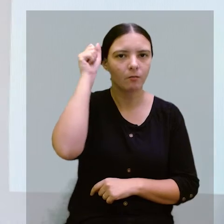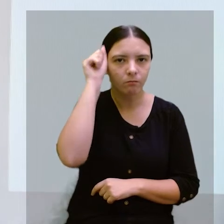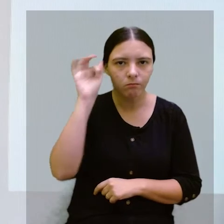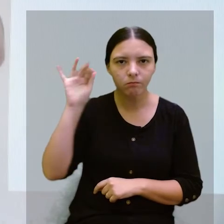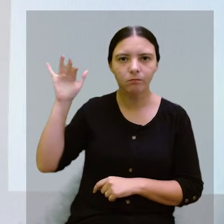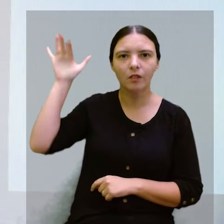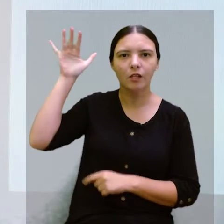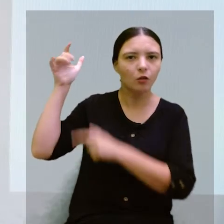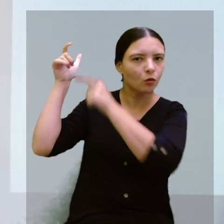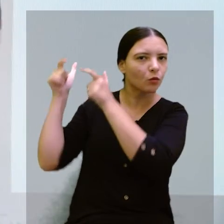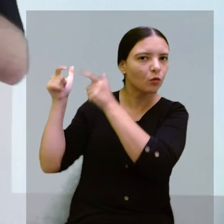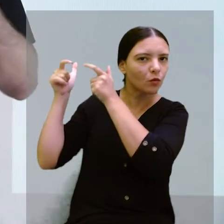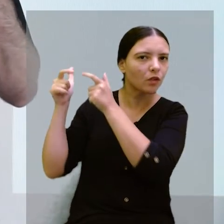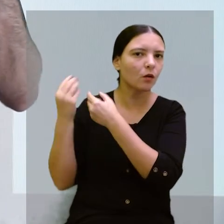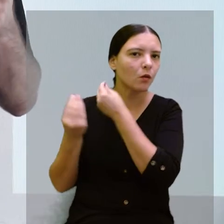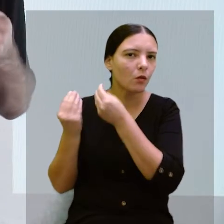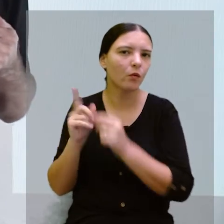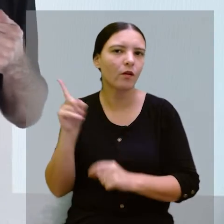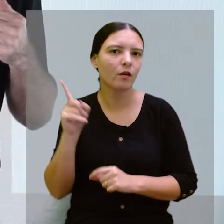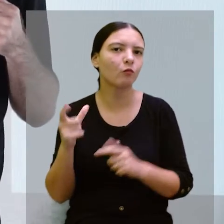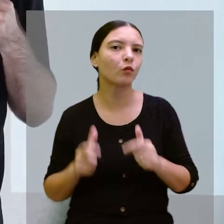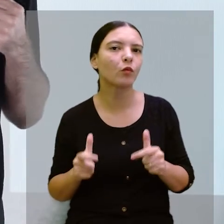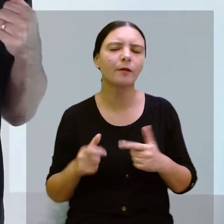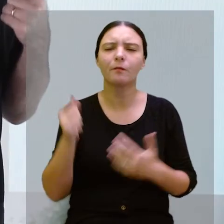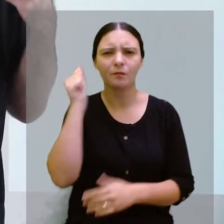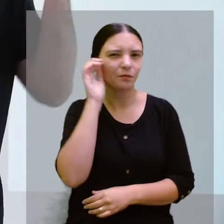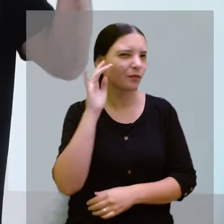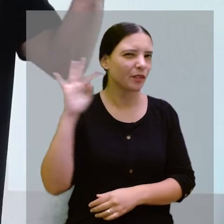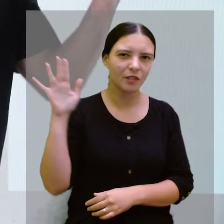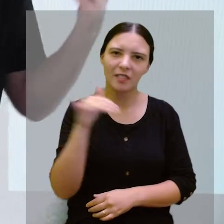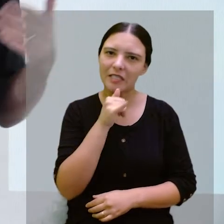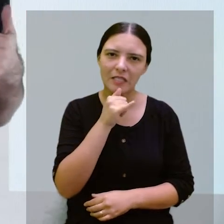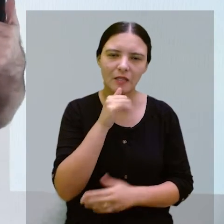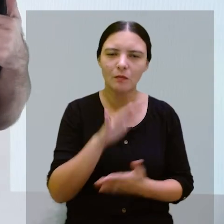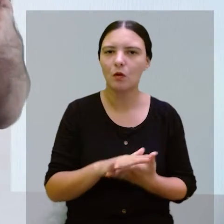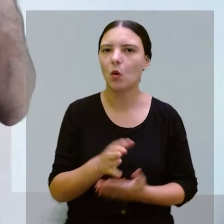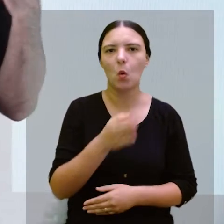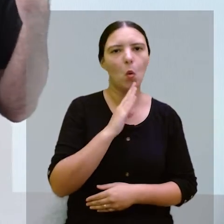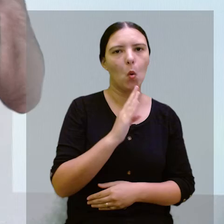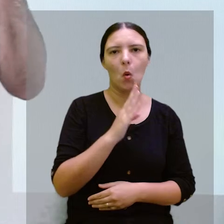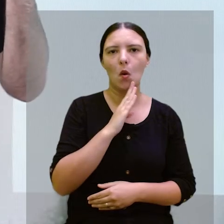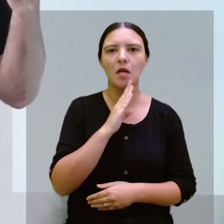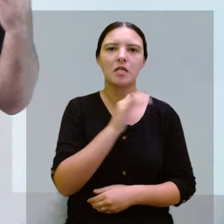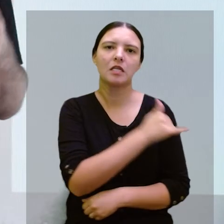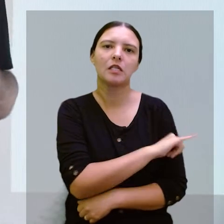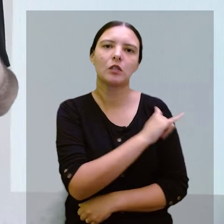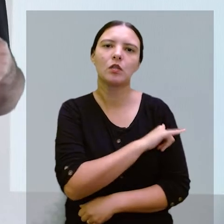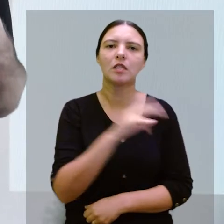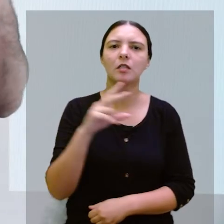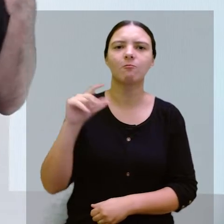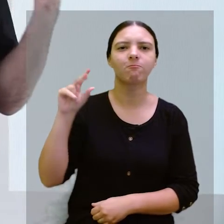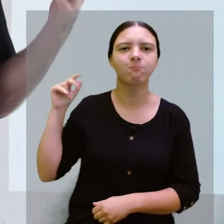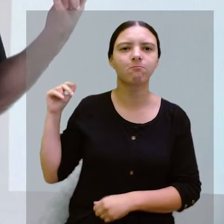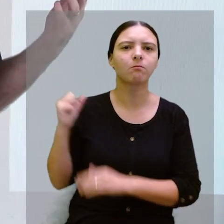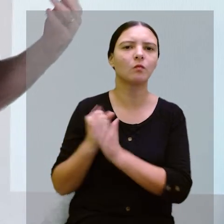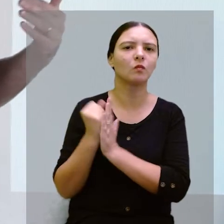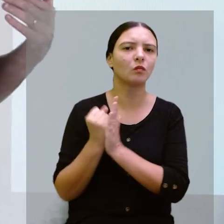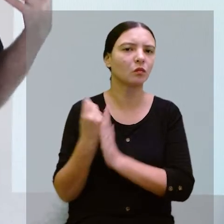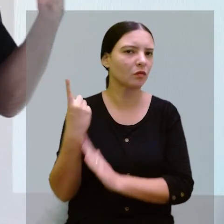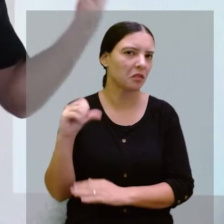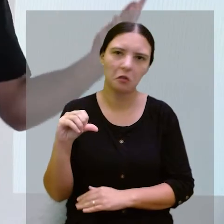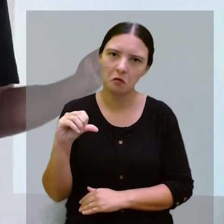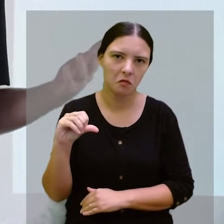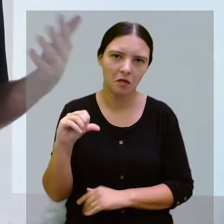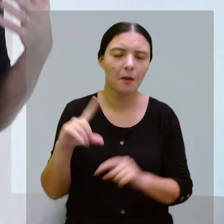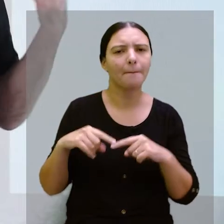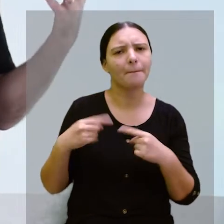da cidade também, o que é aquele lugar. Imagina, eu não conheço como seria o Rio de Janeiro do século XIX,